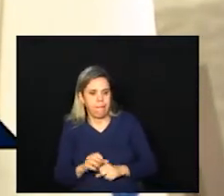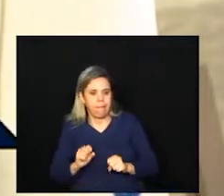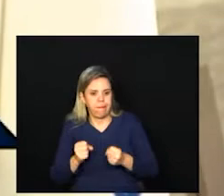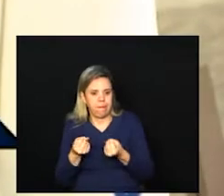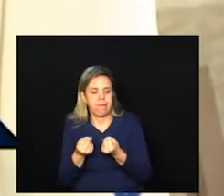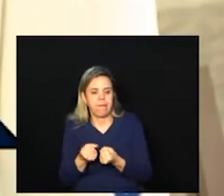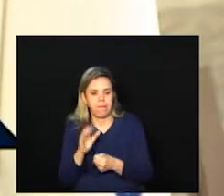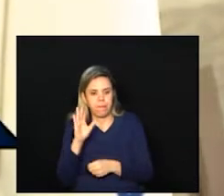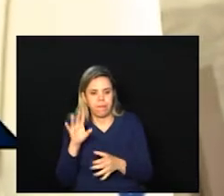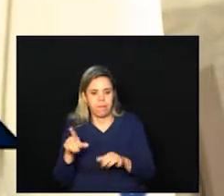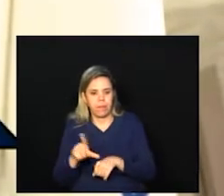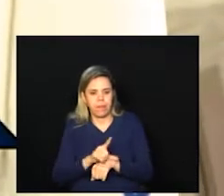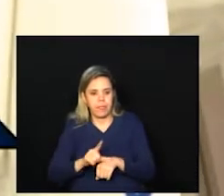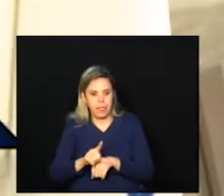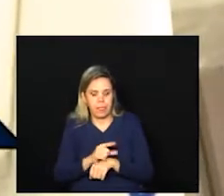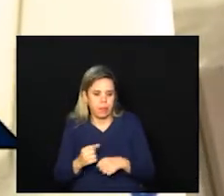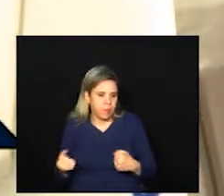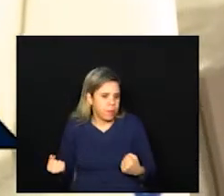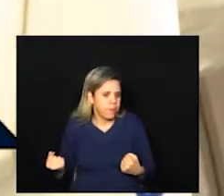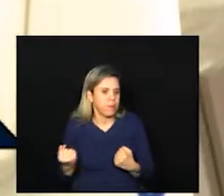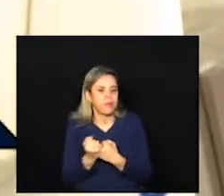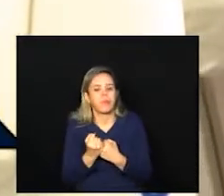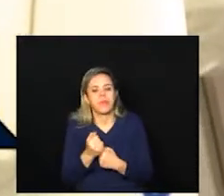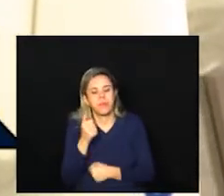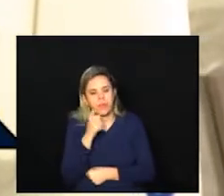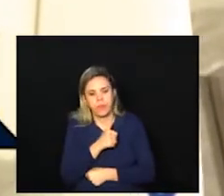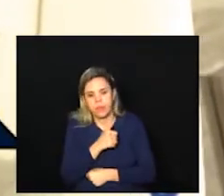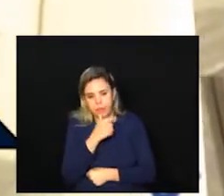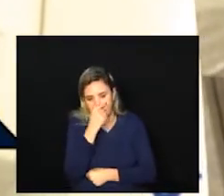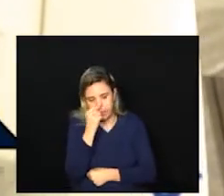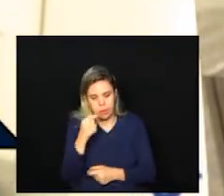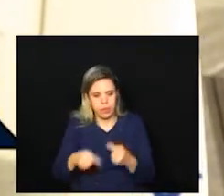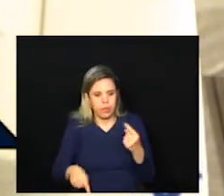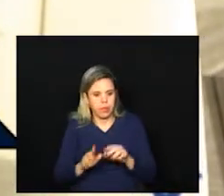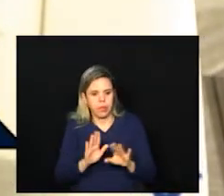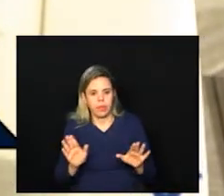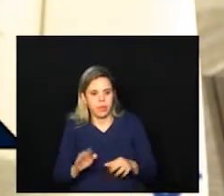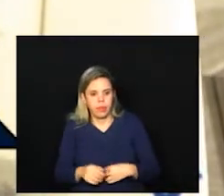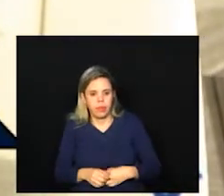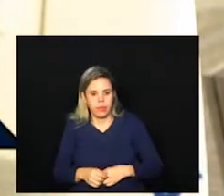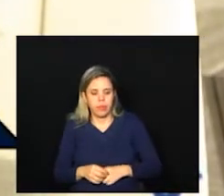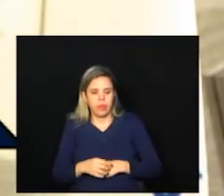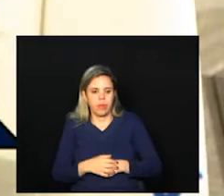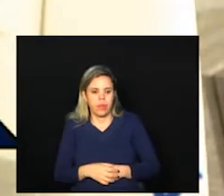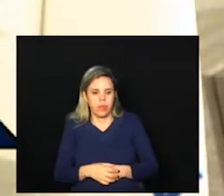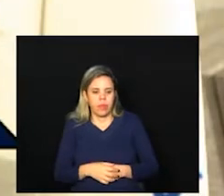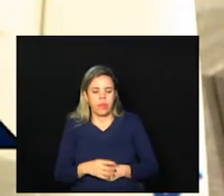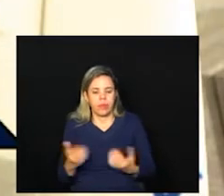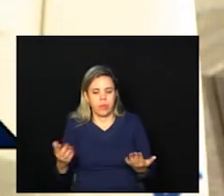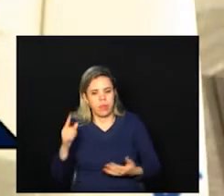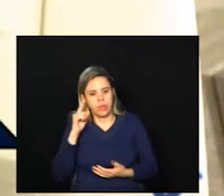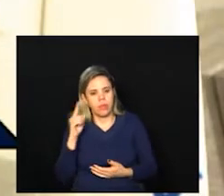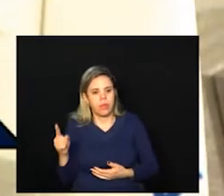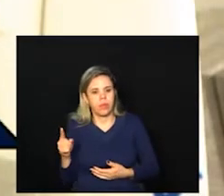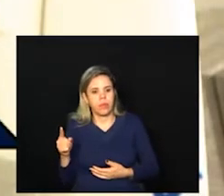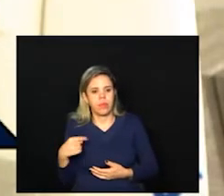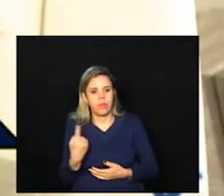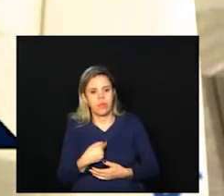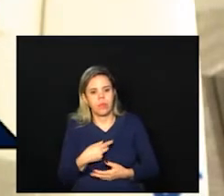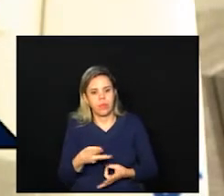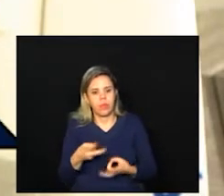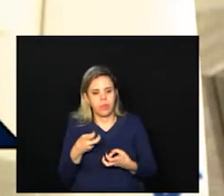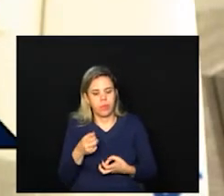ainda mais essa legislação de apoio à mulher. Não é cabível, não é concebível mais ainda nos dias de hoje a gente vê